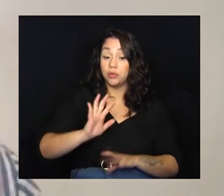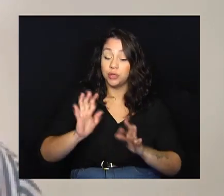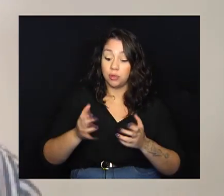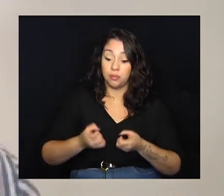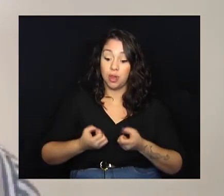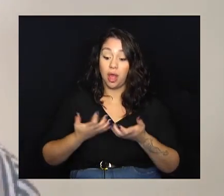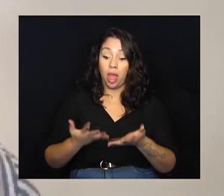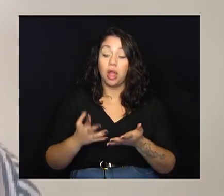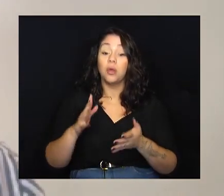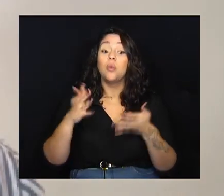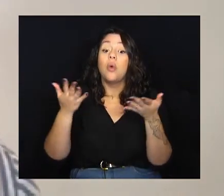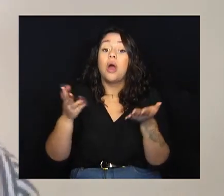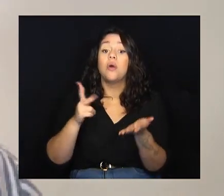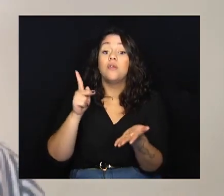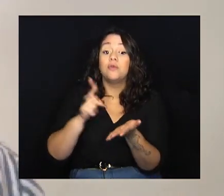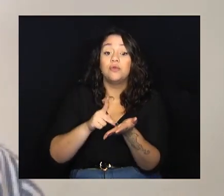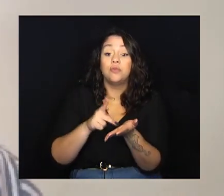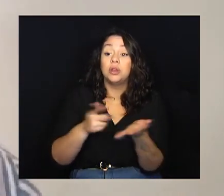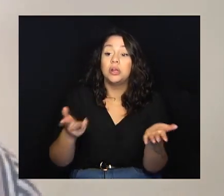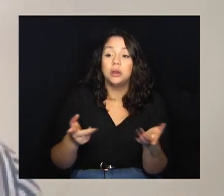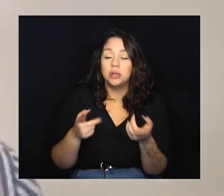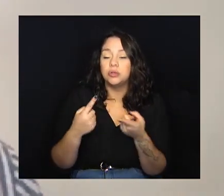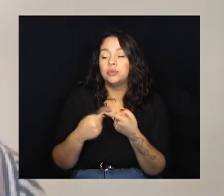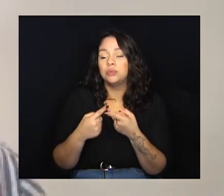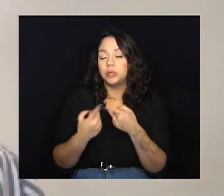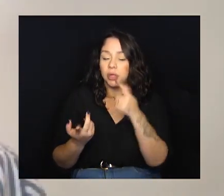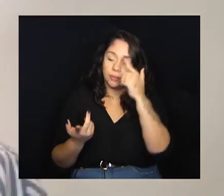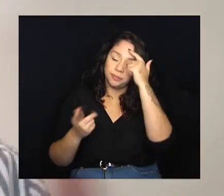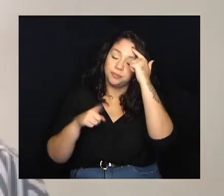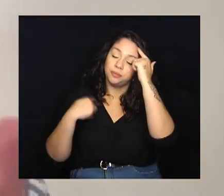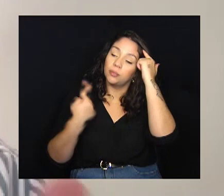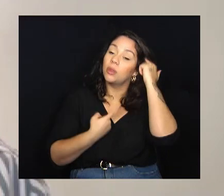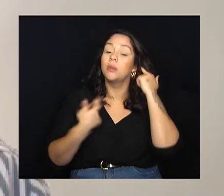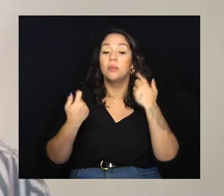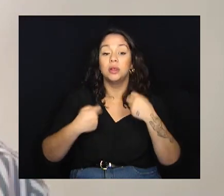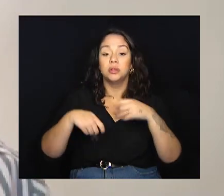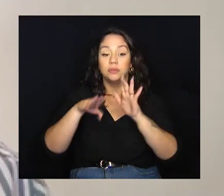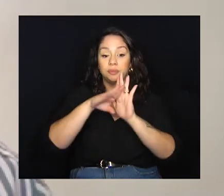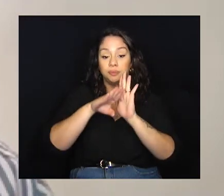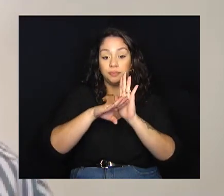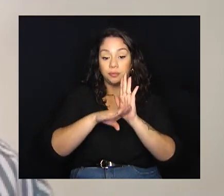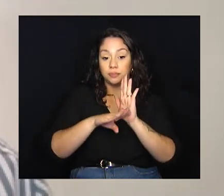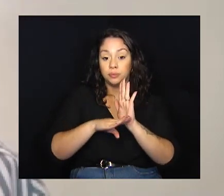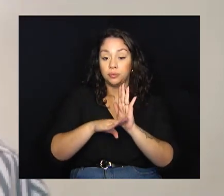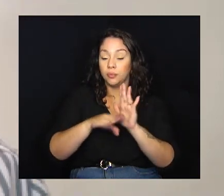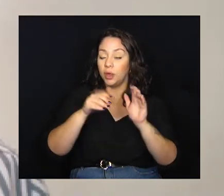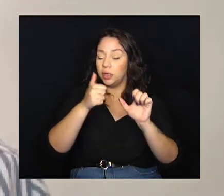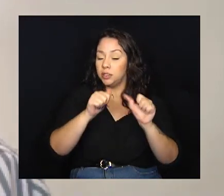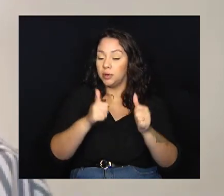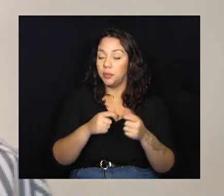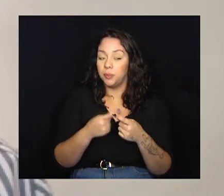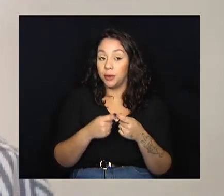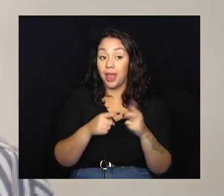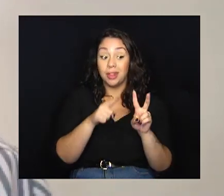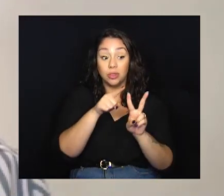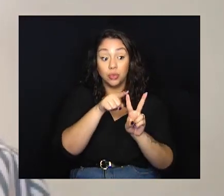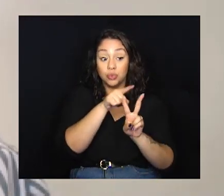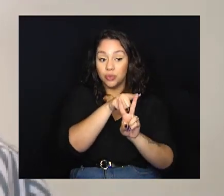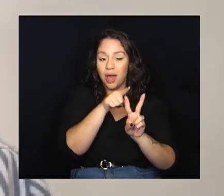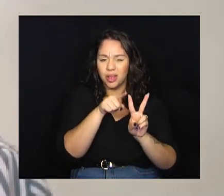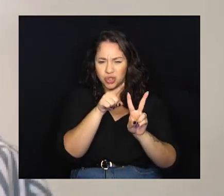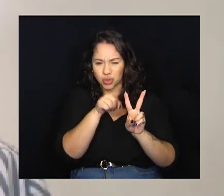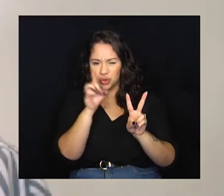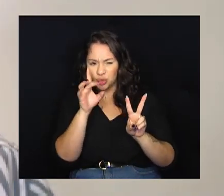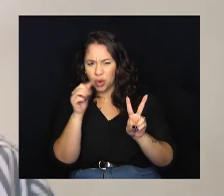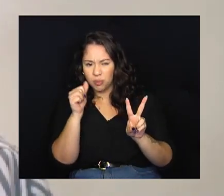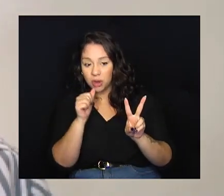tem uma série de exames que nós temos que fazer no casal Não é só na mulher porque às vezes a gente tem essa concepção né então